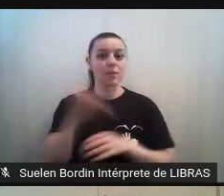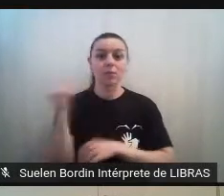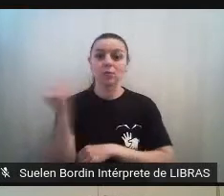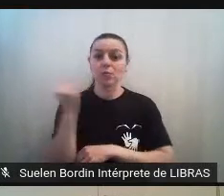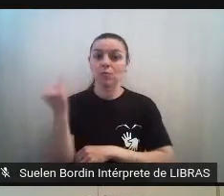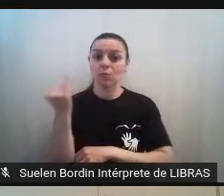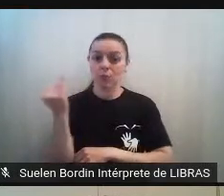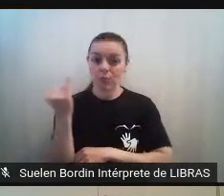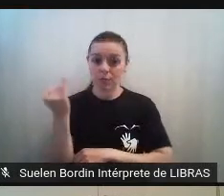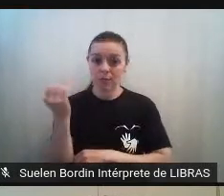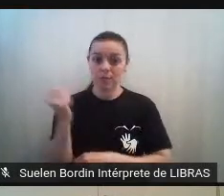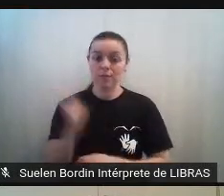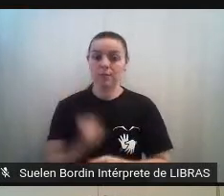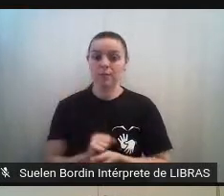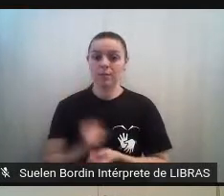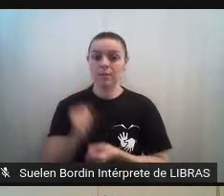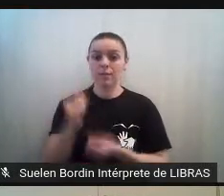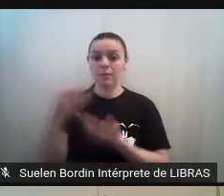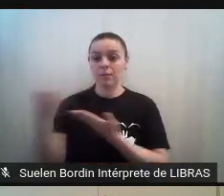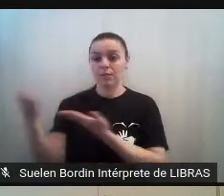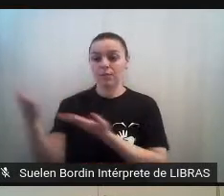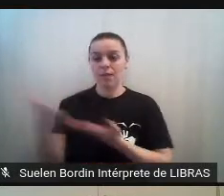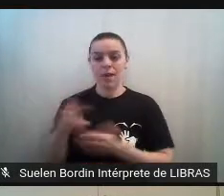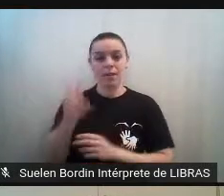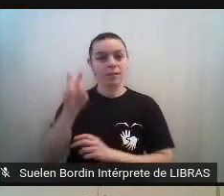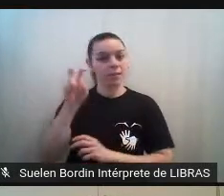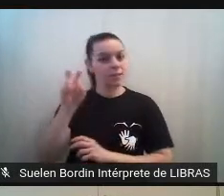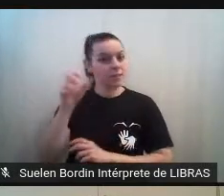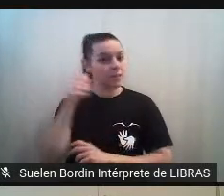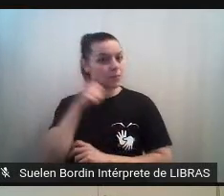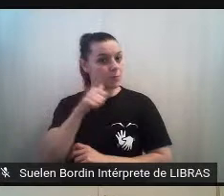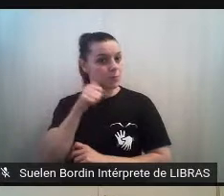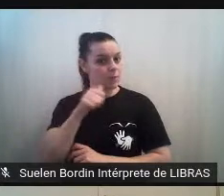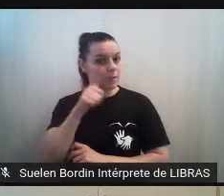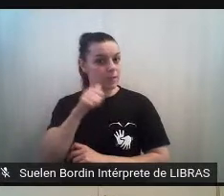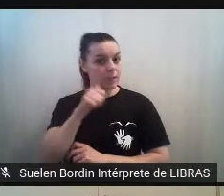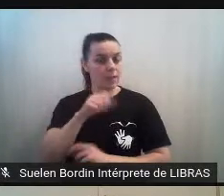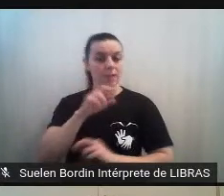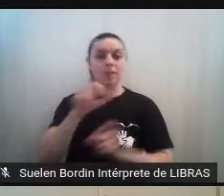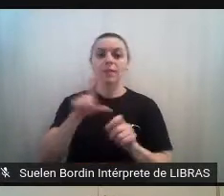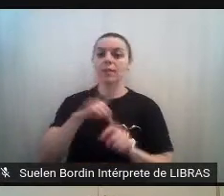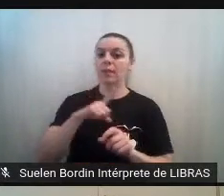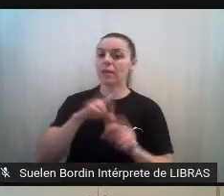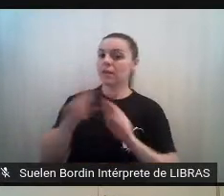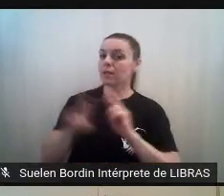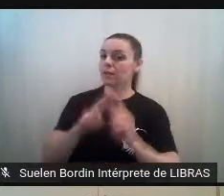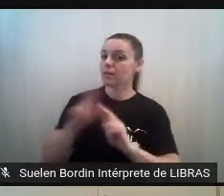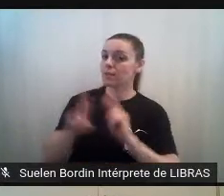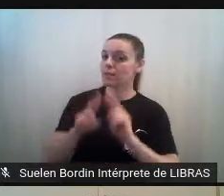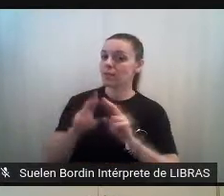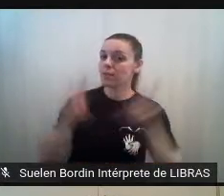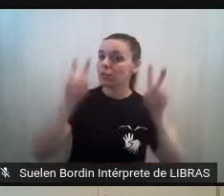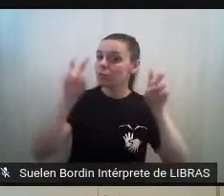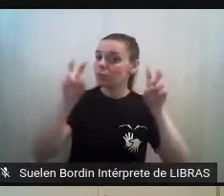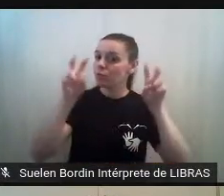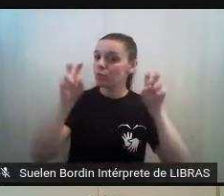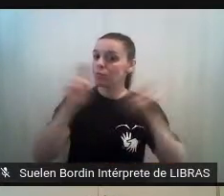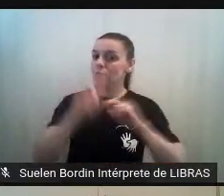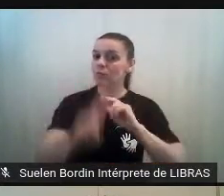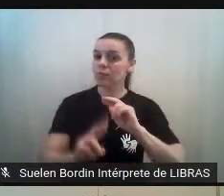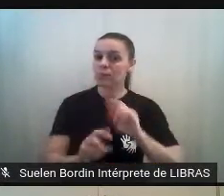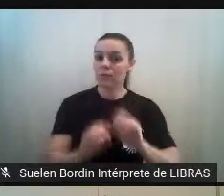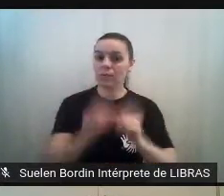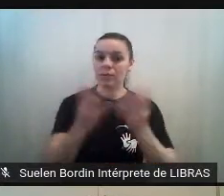Nossas convidadas são cinco garotas que estão relacionadas ao tema do evento e da mesa. São cinco